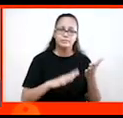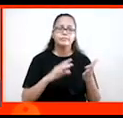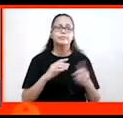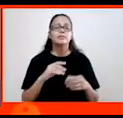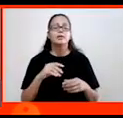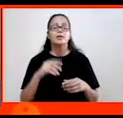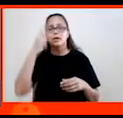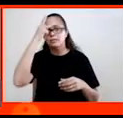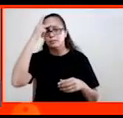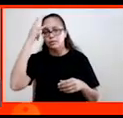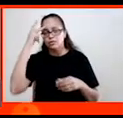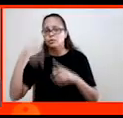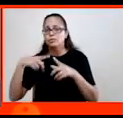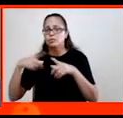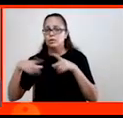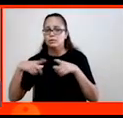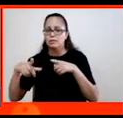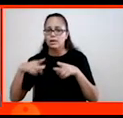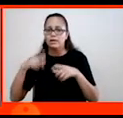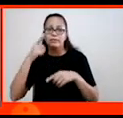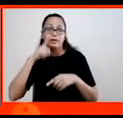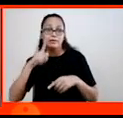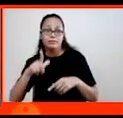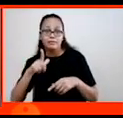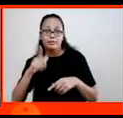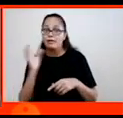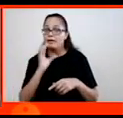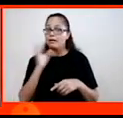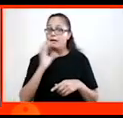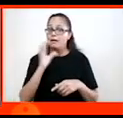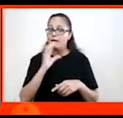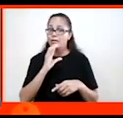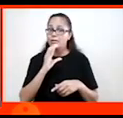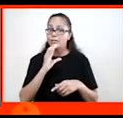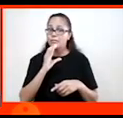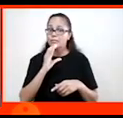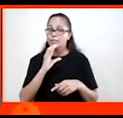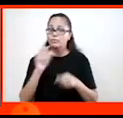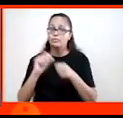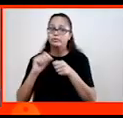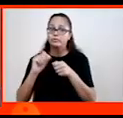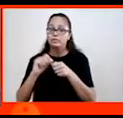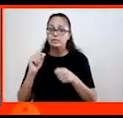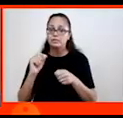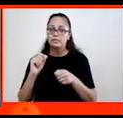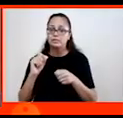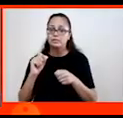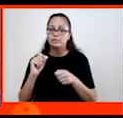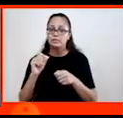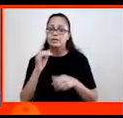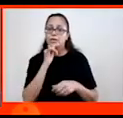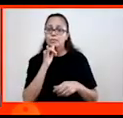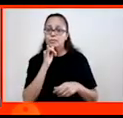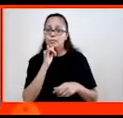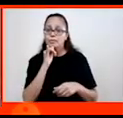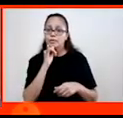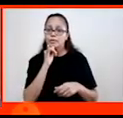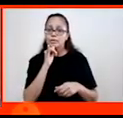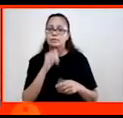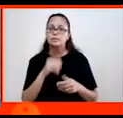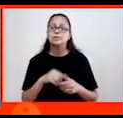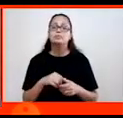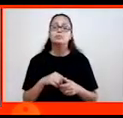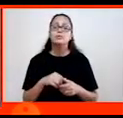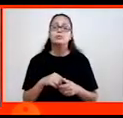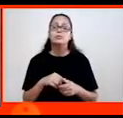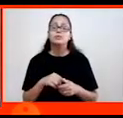trabalhador ganhava agilidade no que fazia, especialização. Então, já que o trabalhador não precisava cuidar do começo, do meio e do fim da produção daquele produto, ou ele ficava só no começo ou